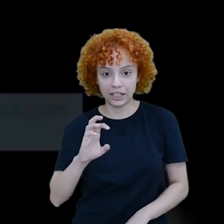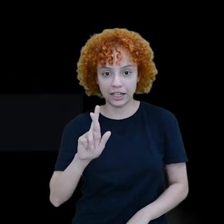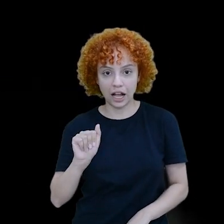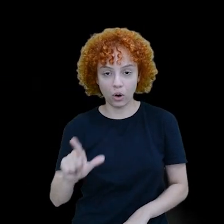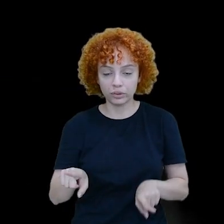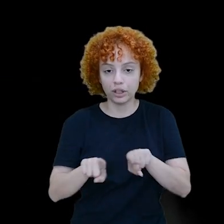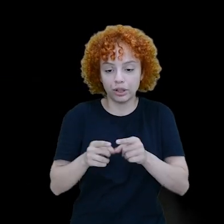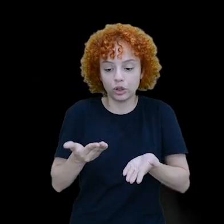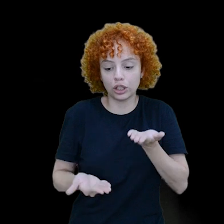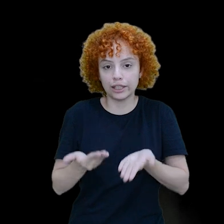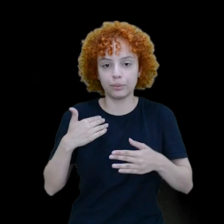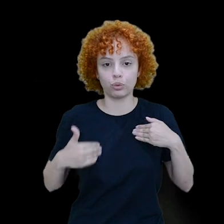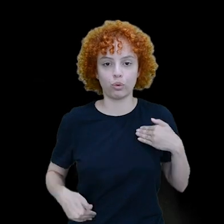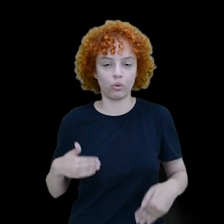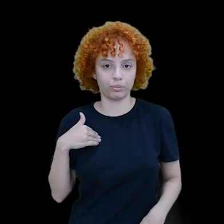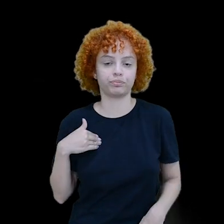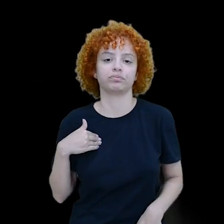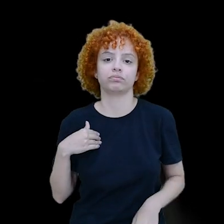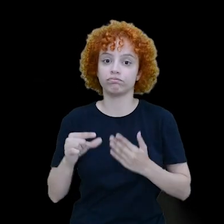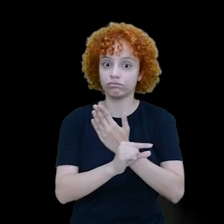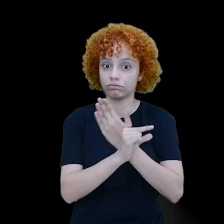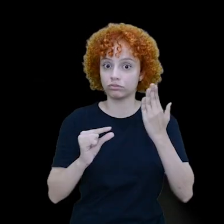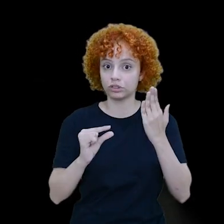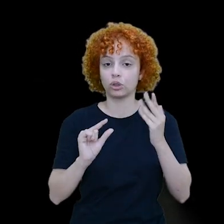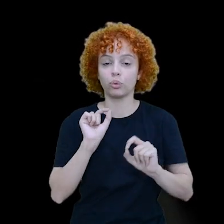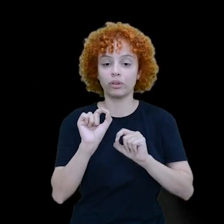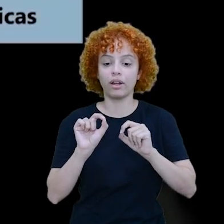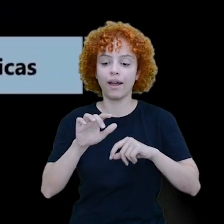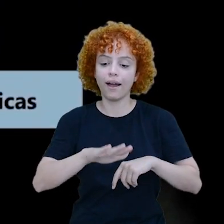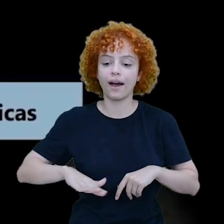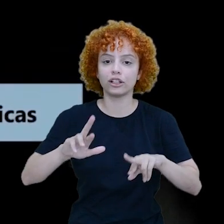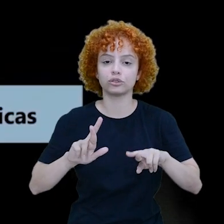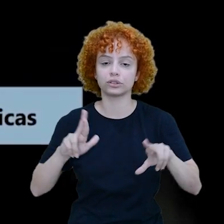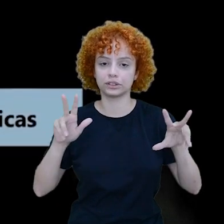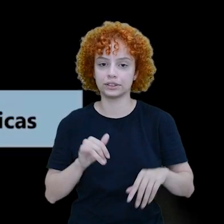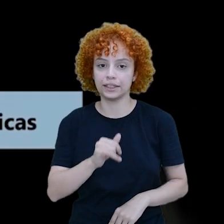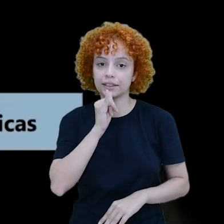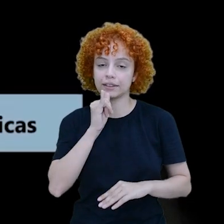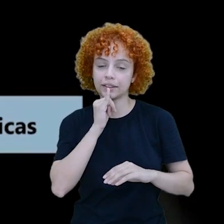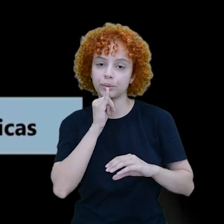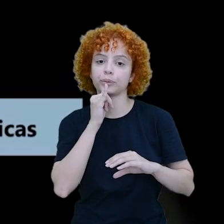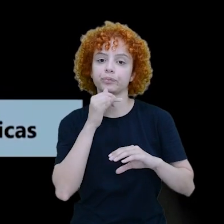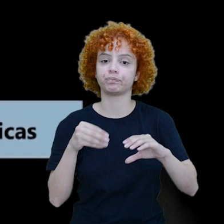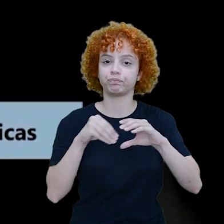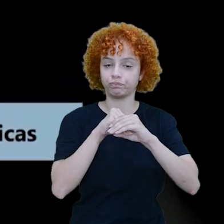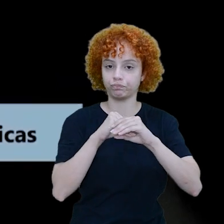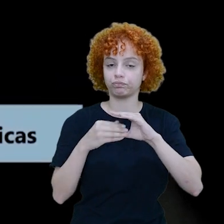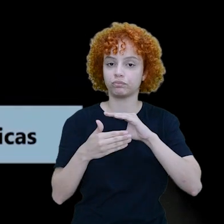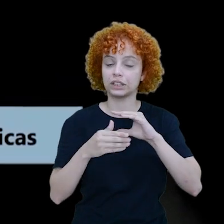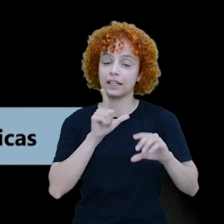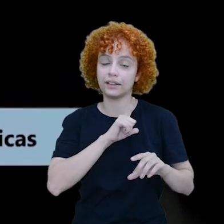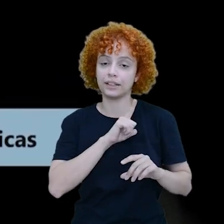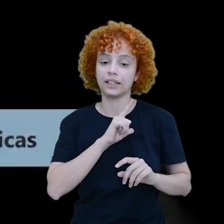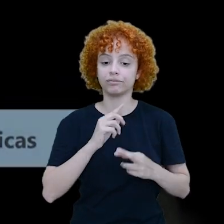vestibulares. Cosenza afirma que ela possui regiões distintas, Na sua região anterior, tem